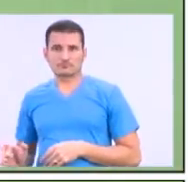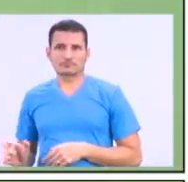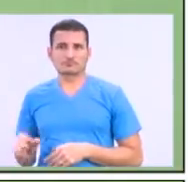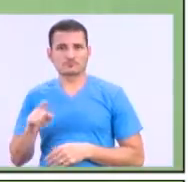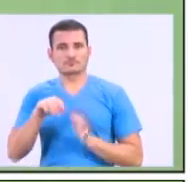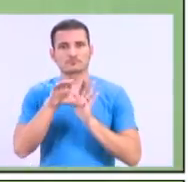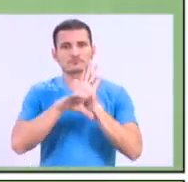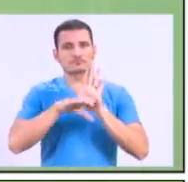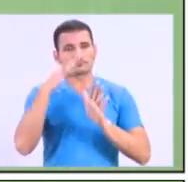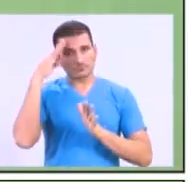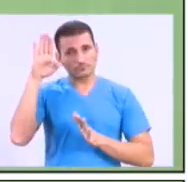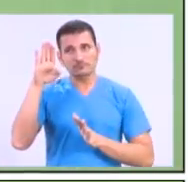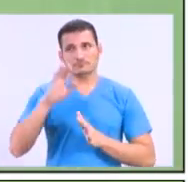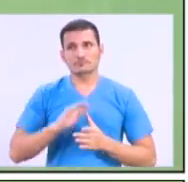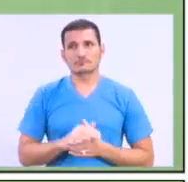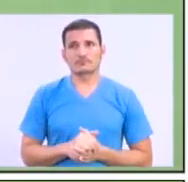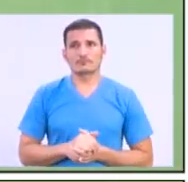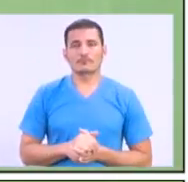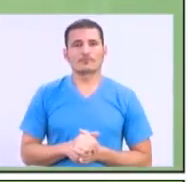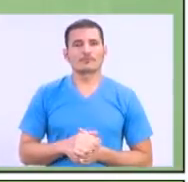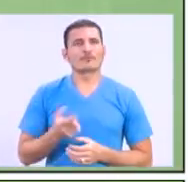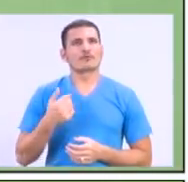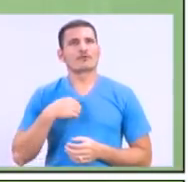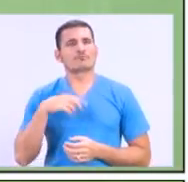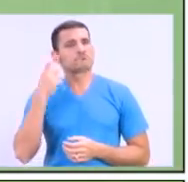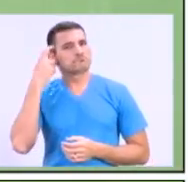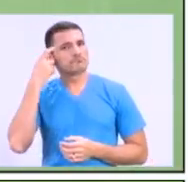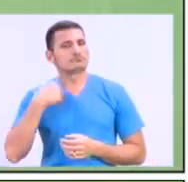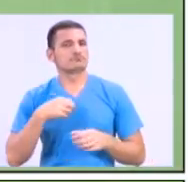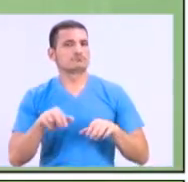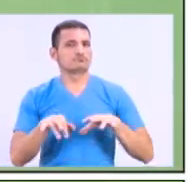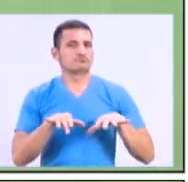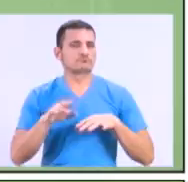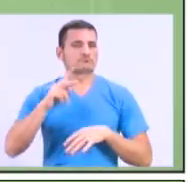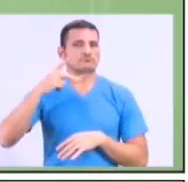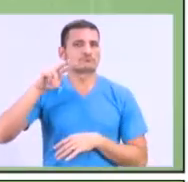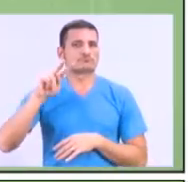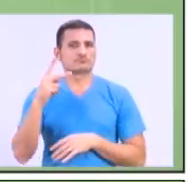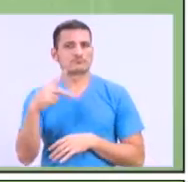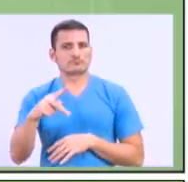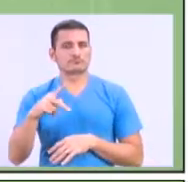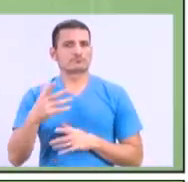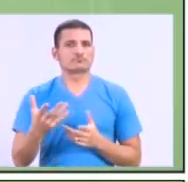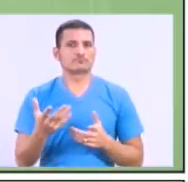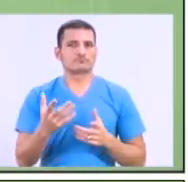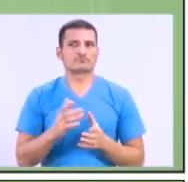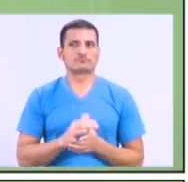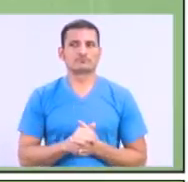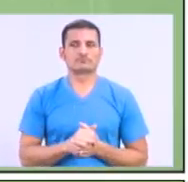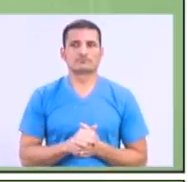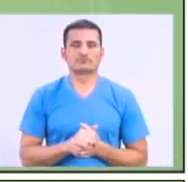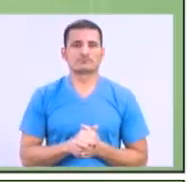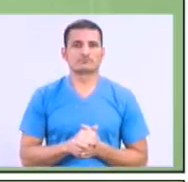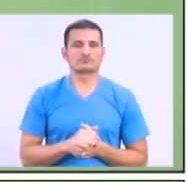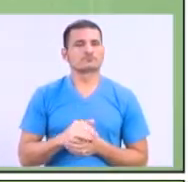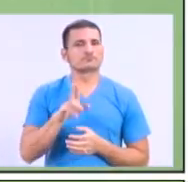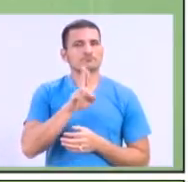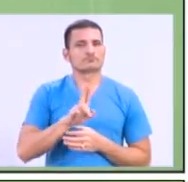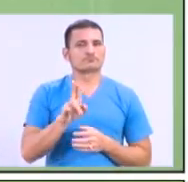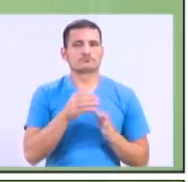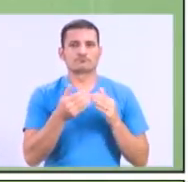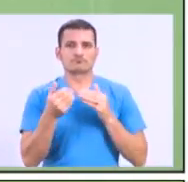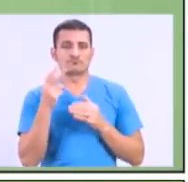saber. Ah, professor, eu vou programar aqui em PHP quando o usuário pedir para